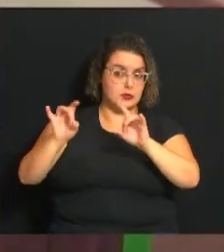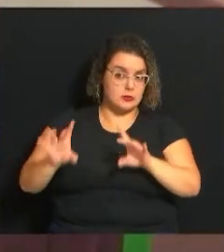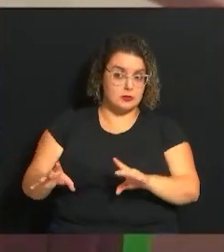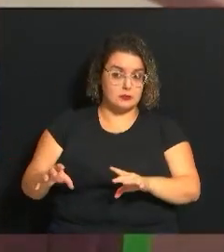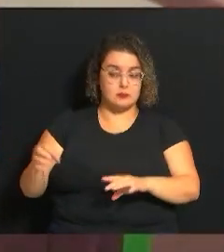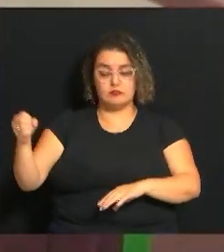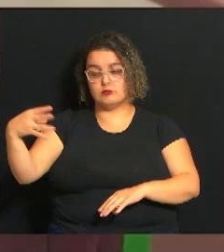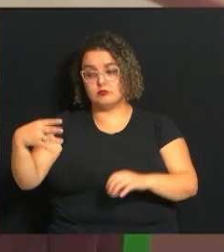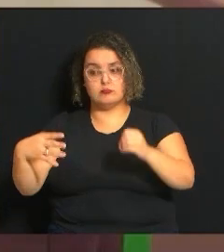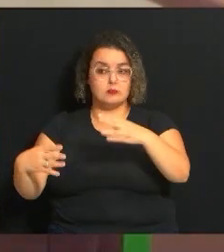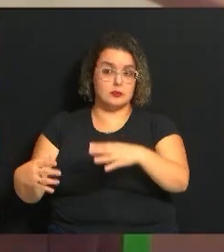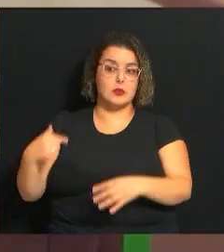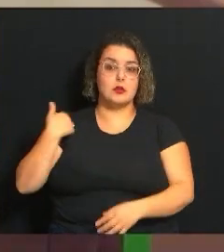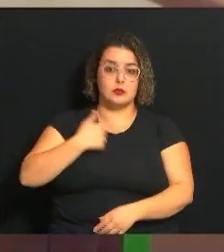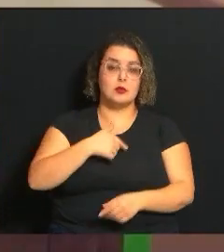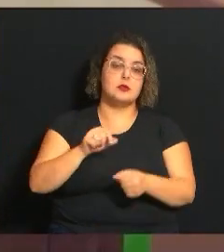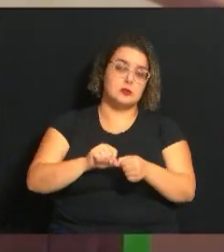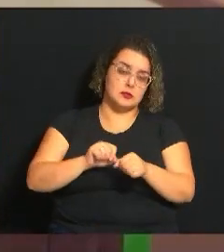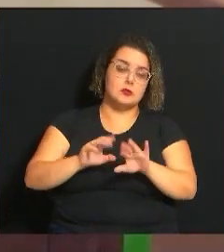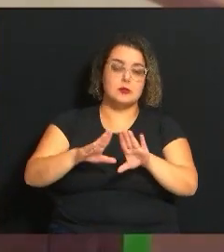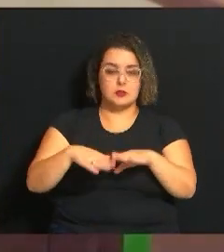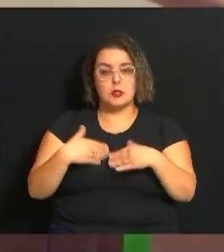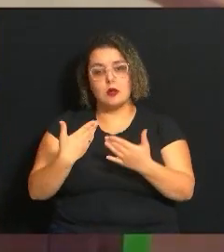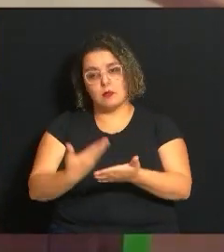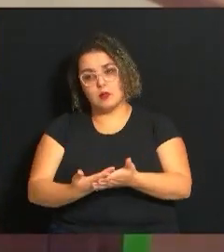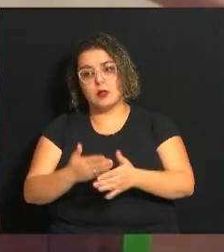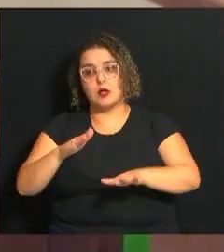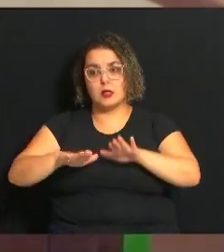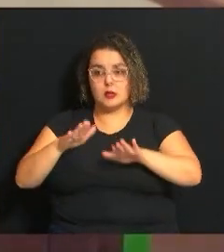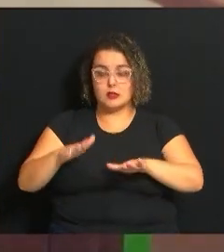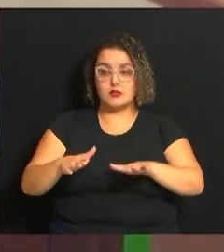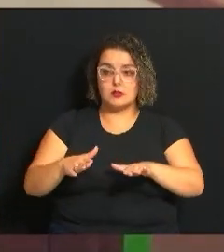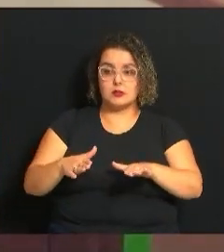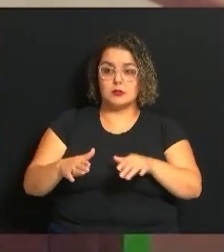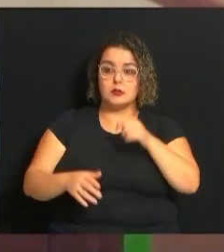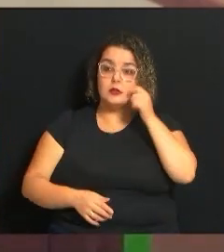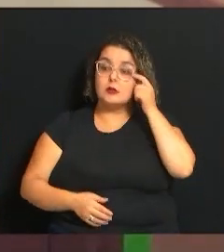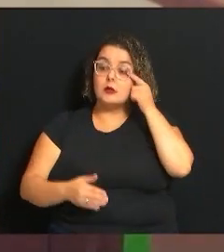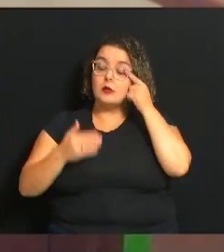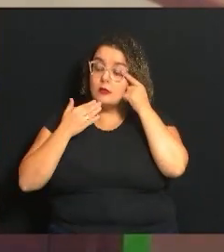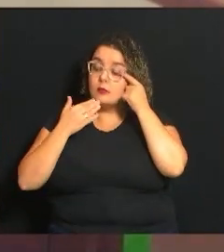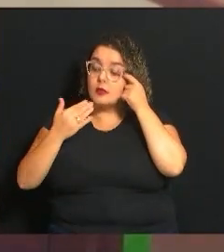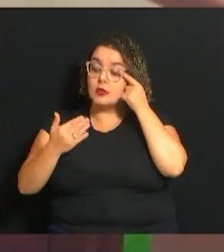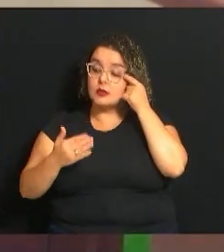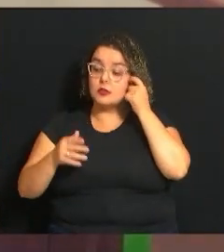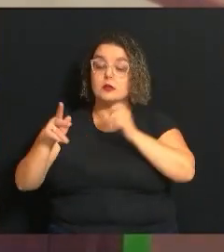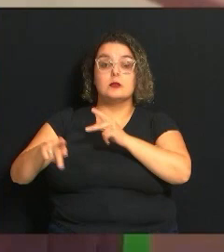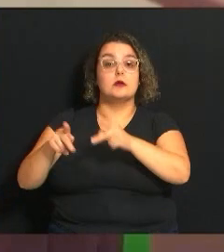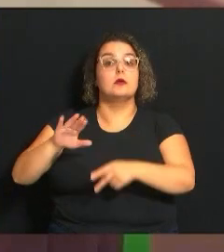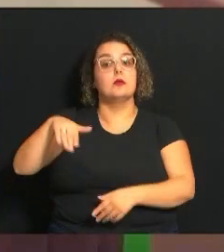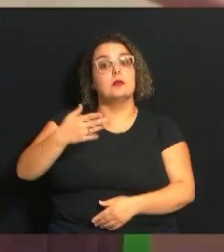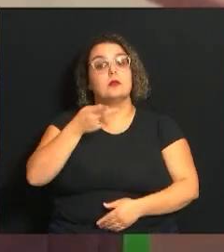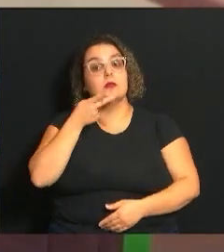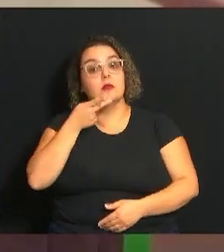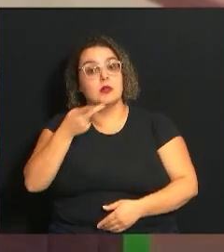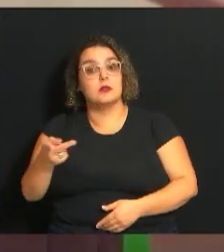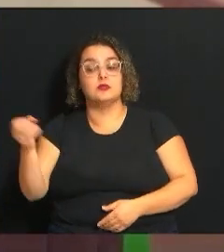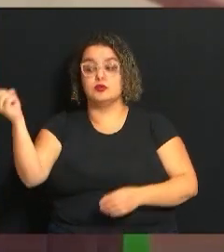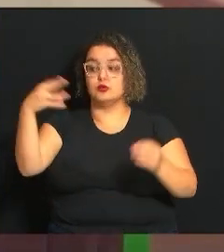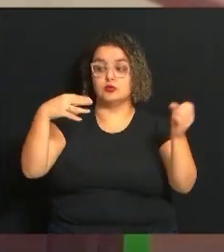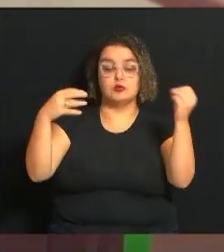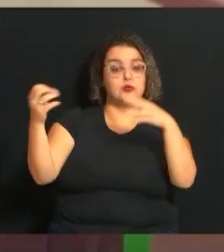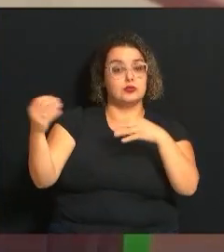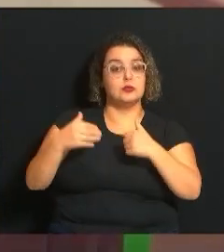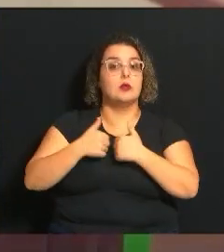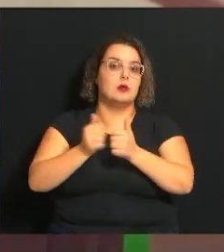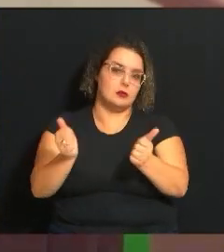iluminado, nós mesmos fazemos os requerimentos, muitas vezes chega por demanda da população, principalmente quando a gente fala de iluminação e transporte público, isso tem